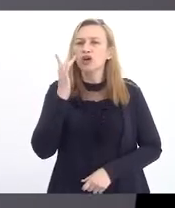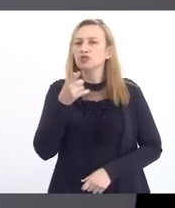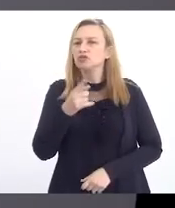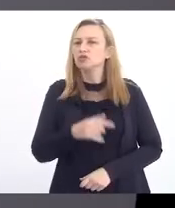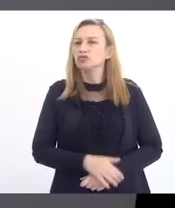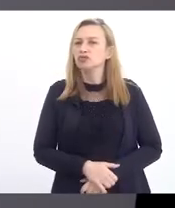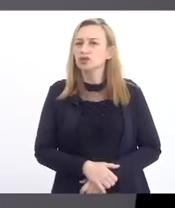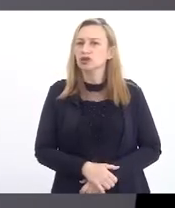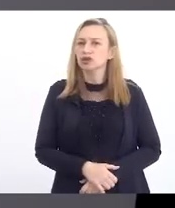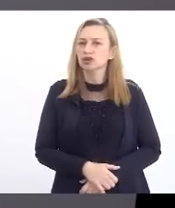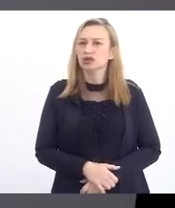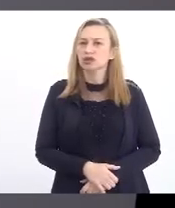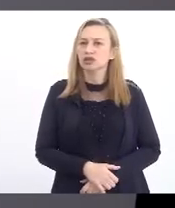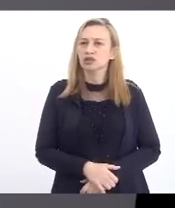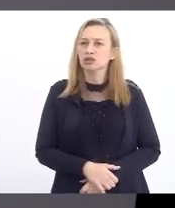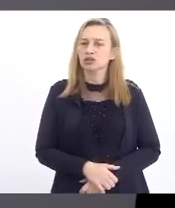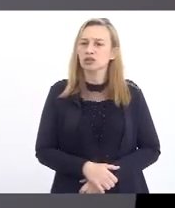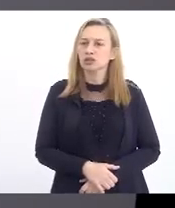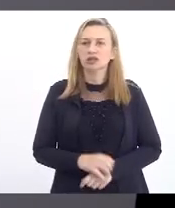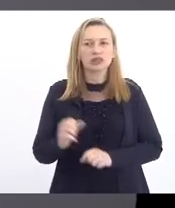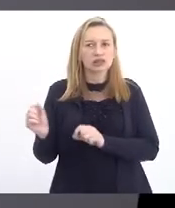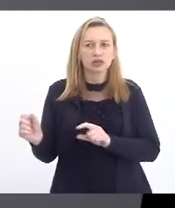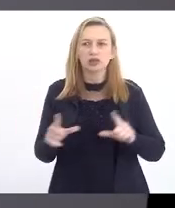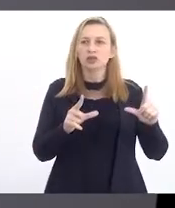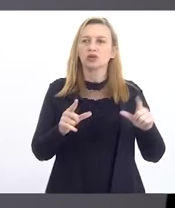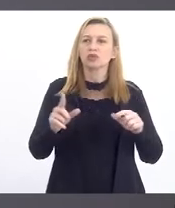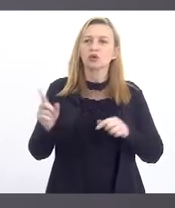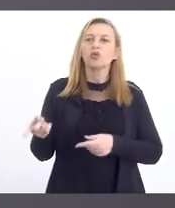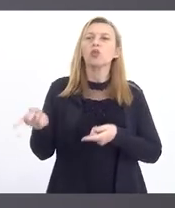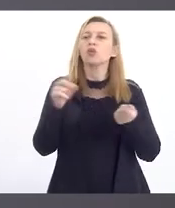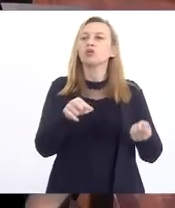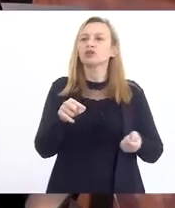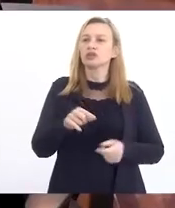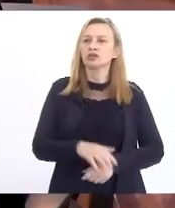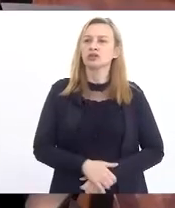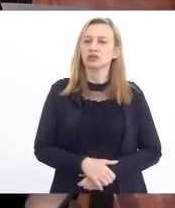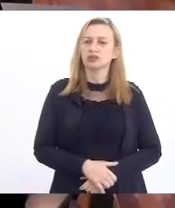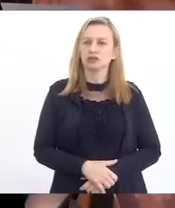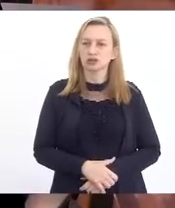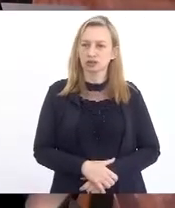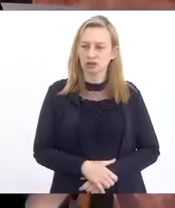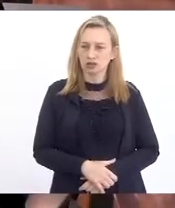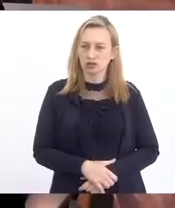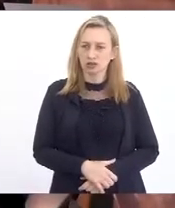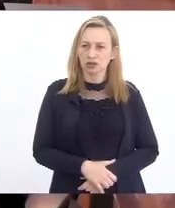audiência. Sai dessa apresentação, vai para outra. Tem outra apresentação.